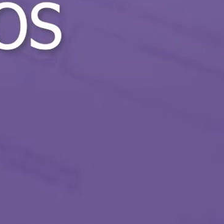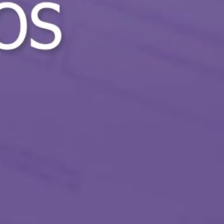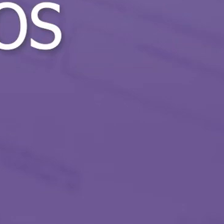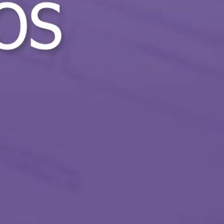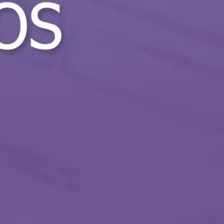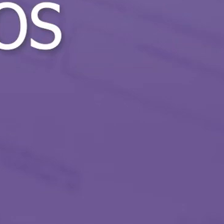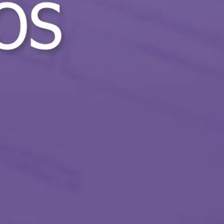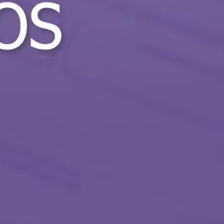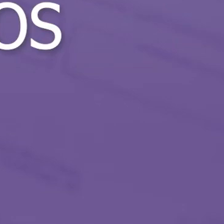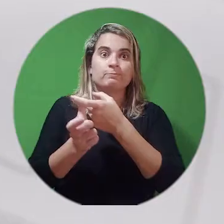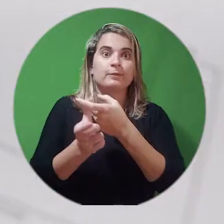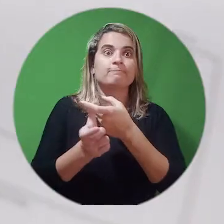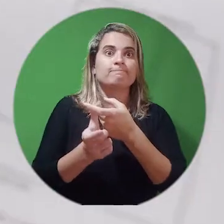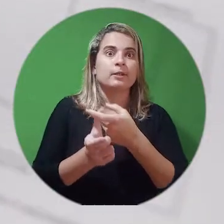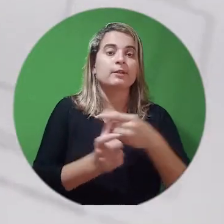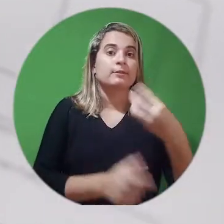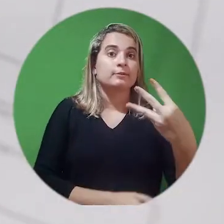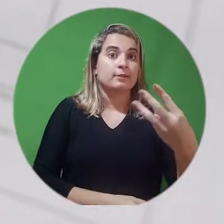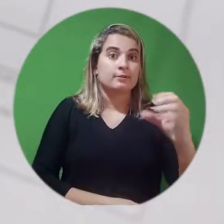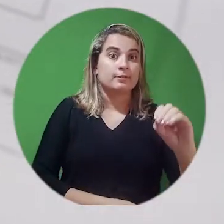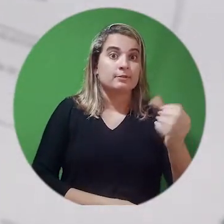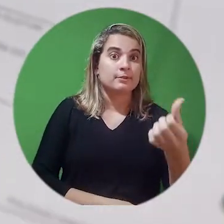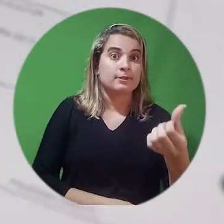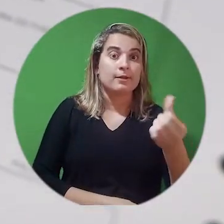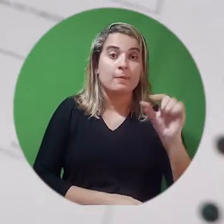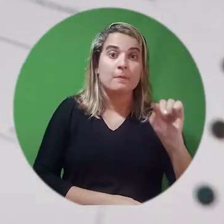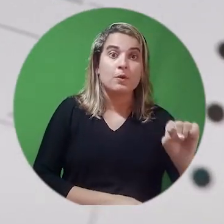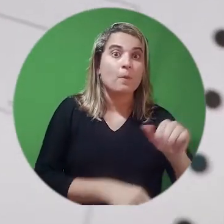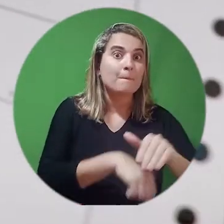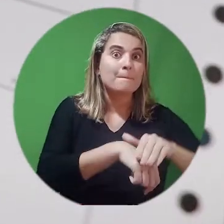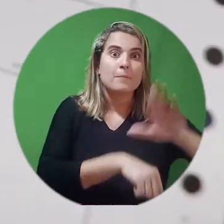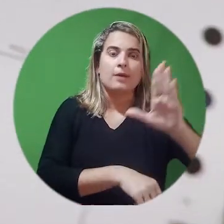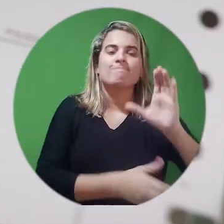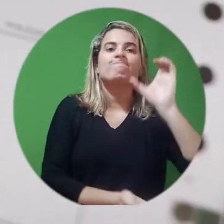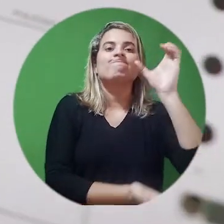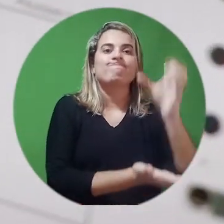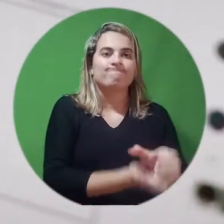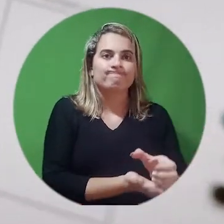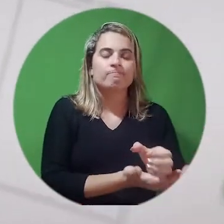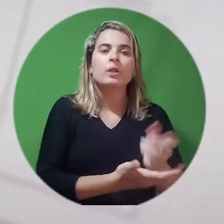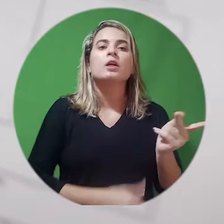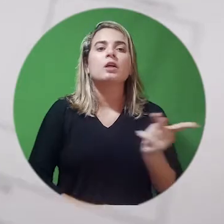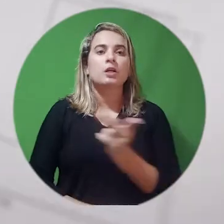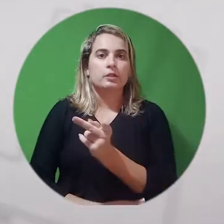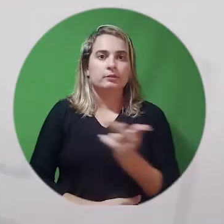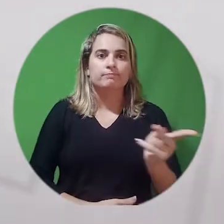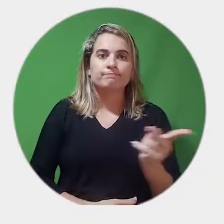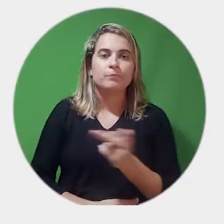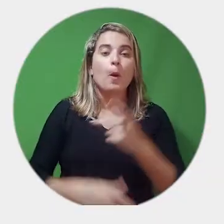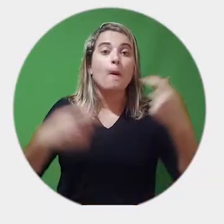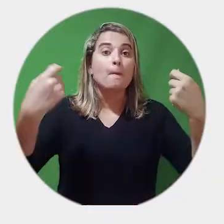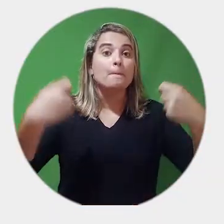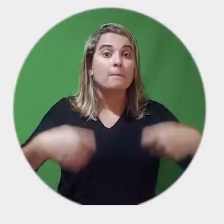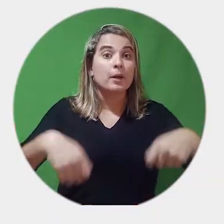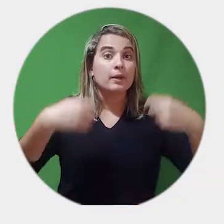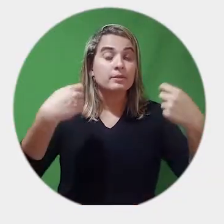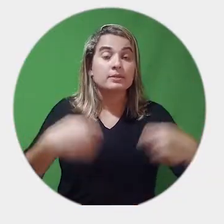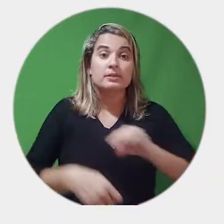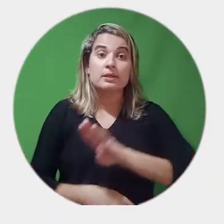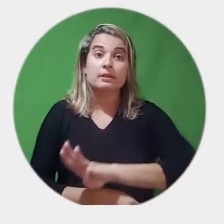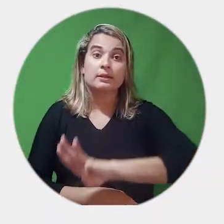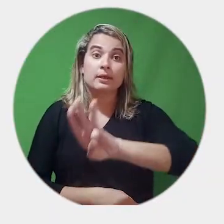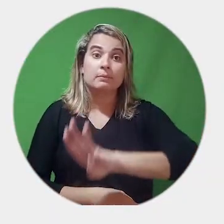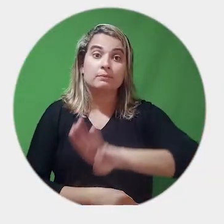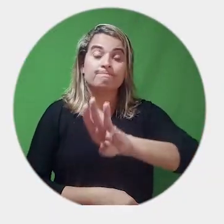1315 cancelados em qualquer uma das duas situações título suspenso ou cancelado o eleitor deve